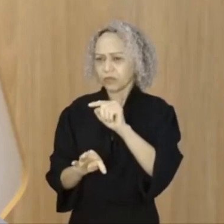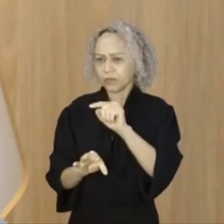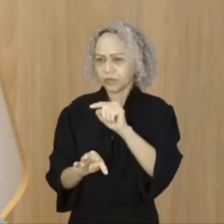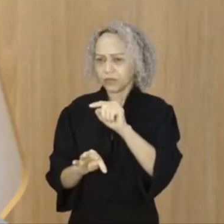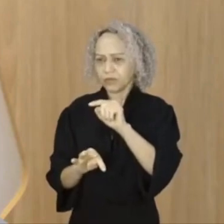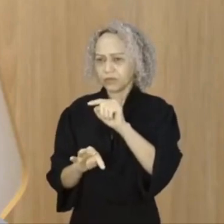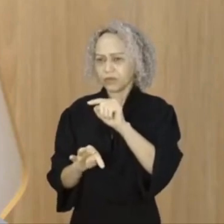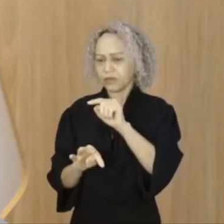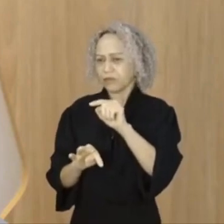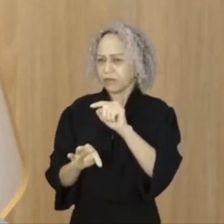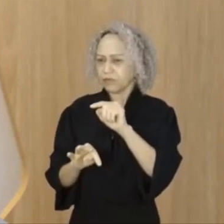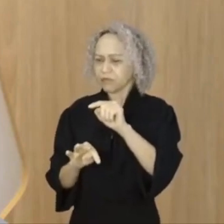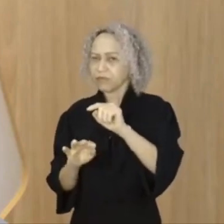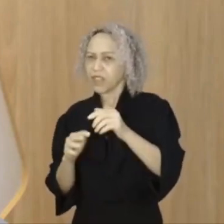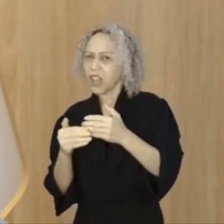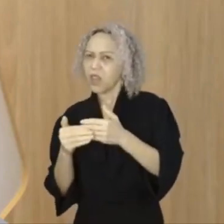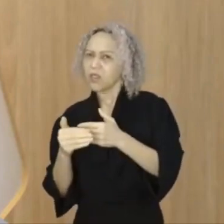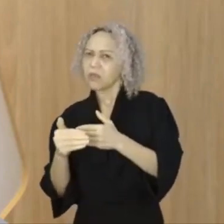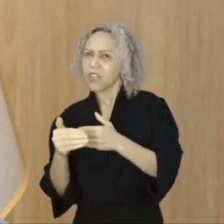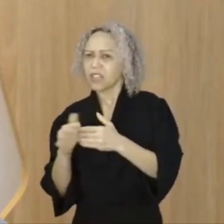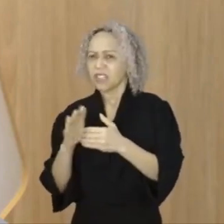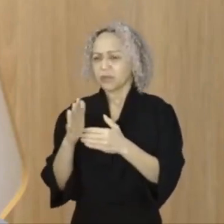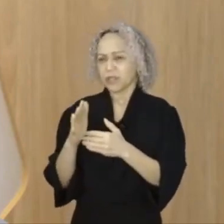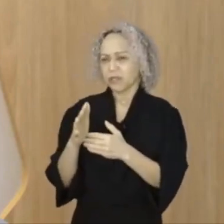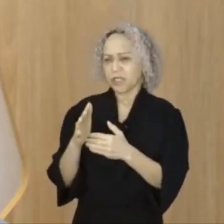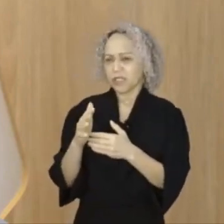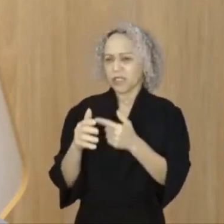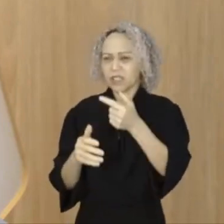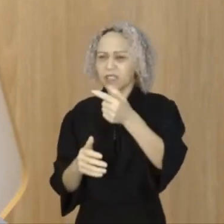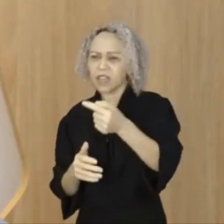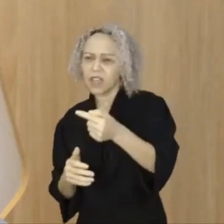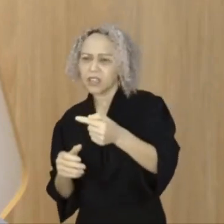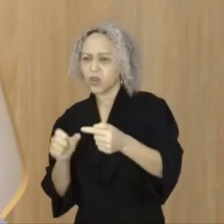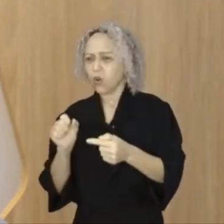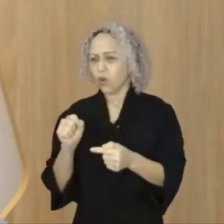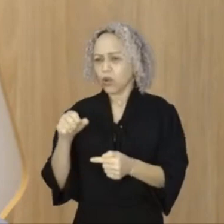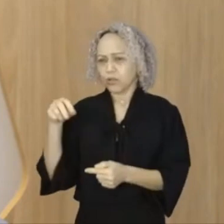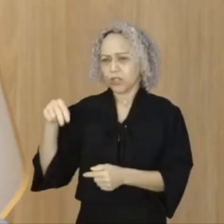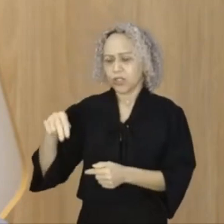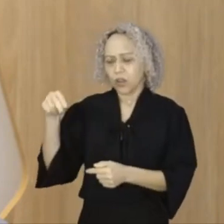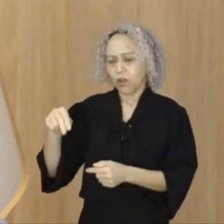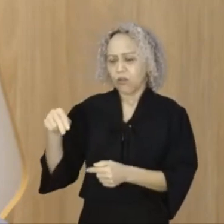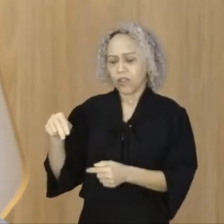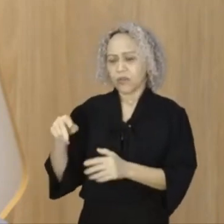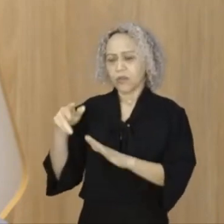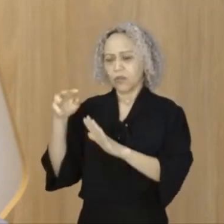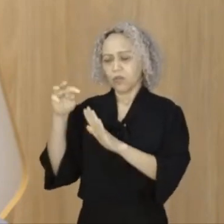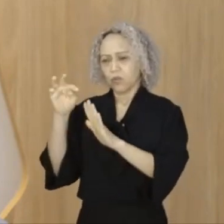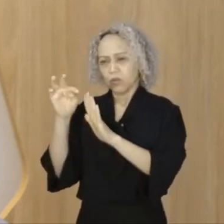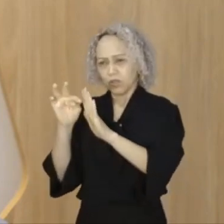até o dia 7, 8 de novembro, no plenário do Senado, aí volta para a Câmara e a gente vai